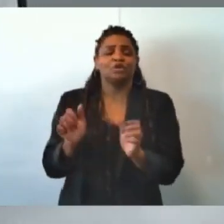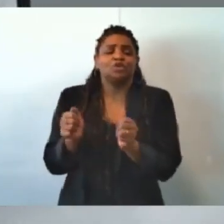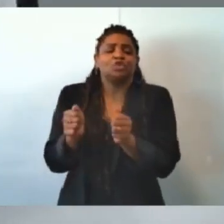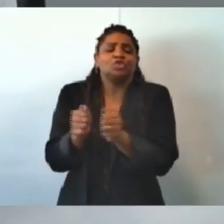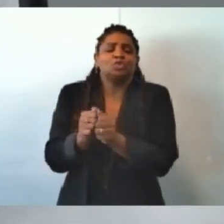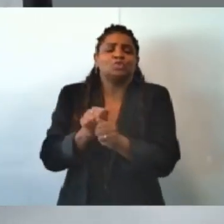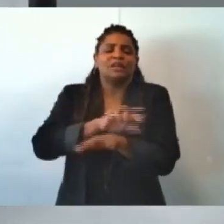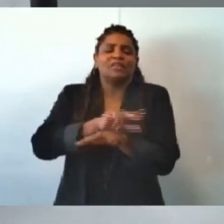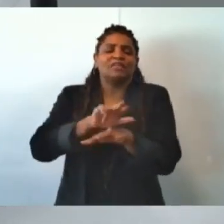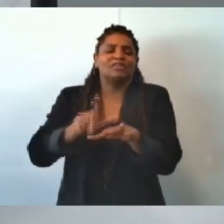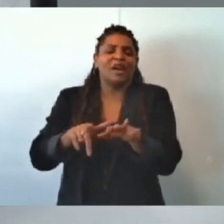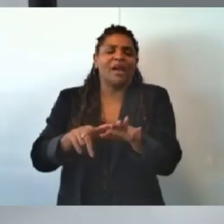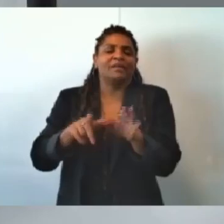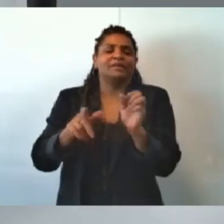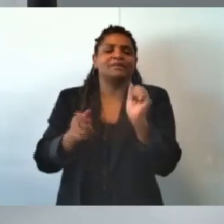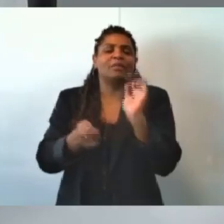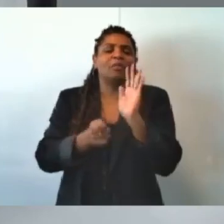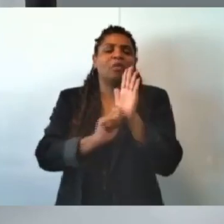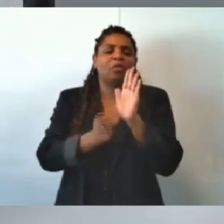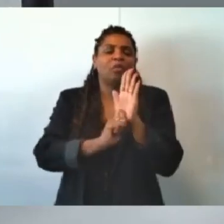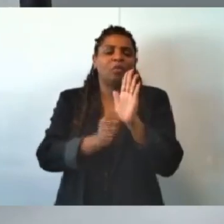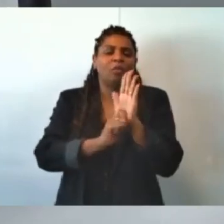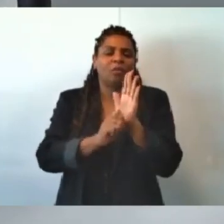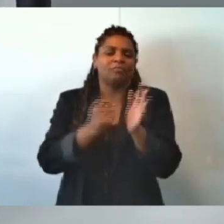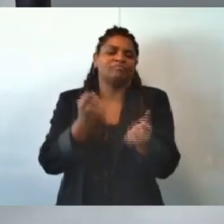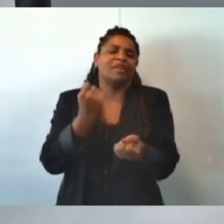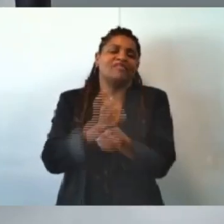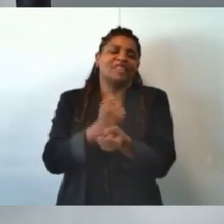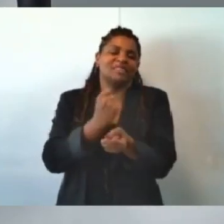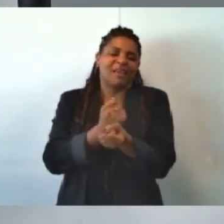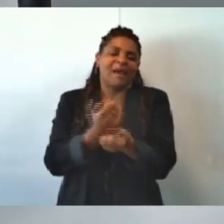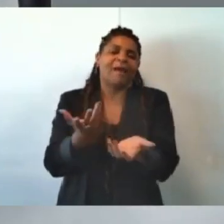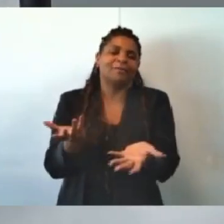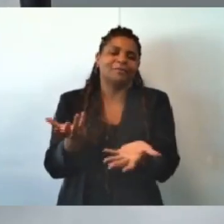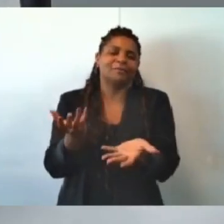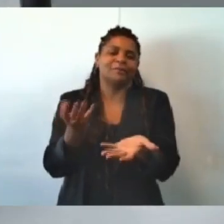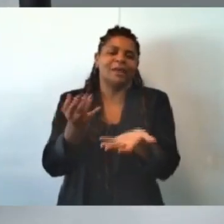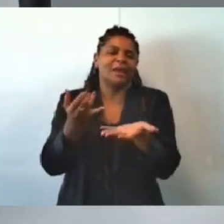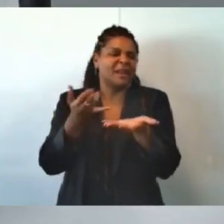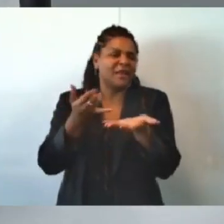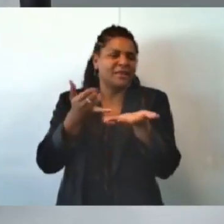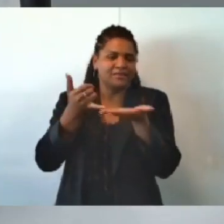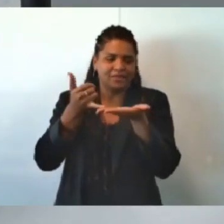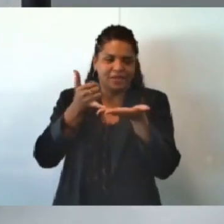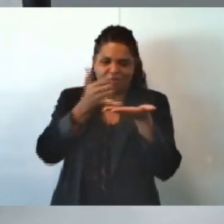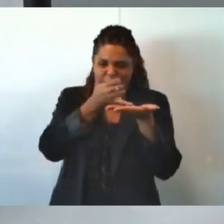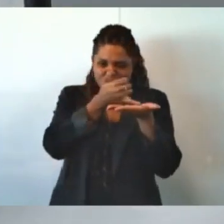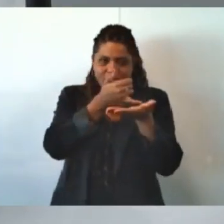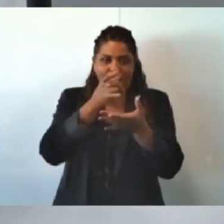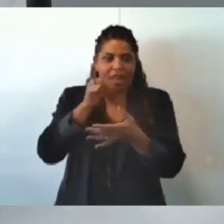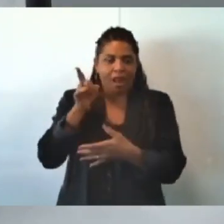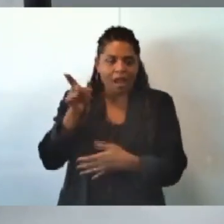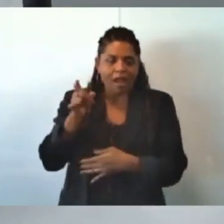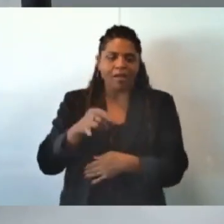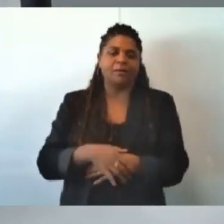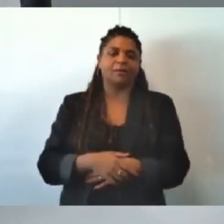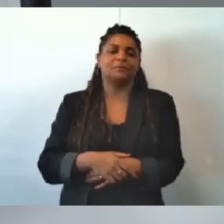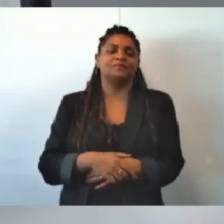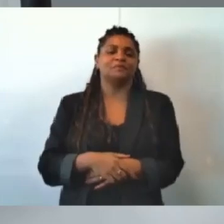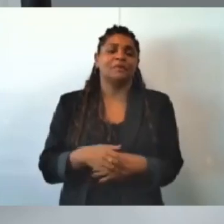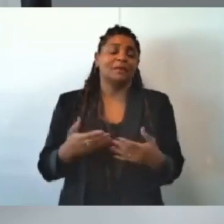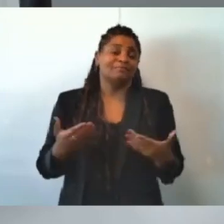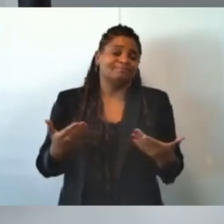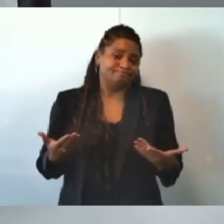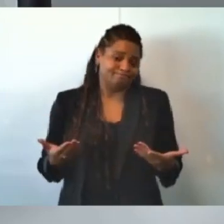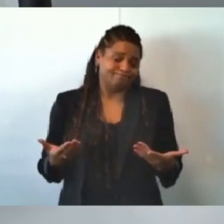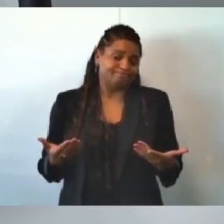segmentos possíveis, e ali eles tomaram conta da pecinha. Mesmo porque,